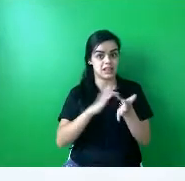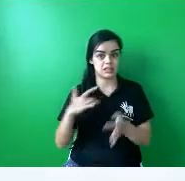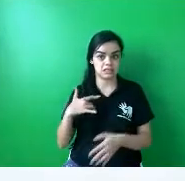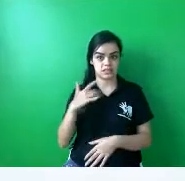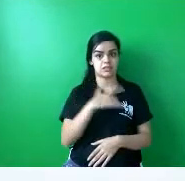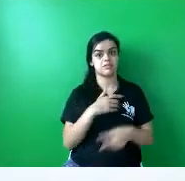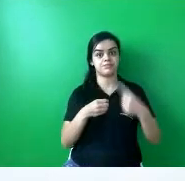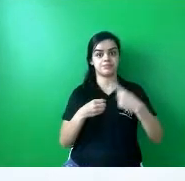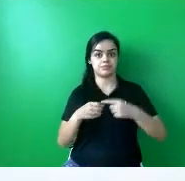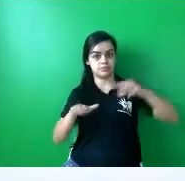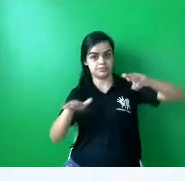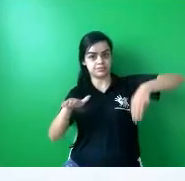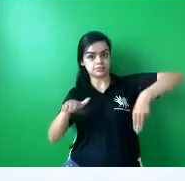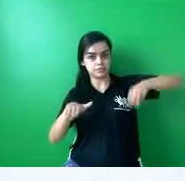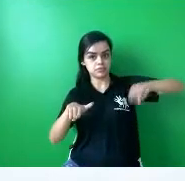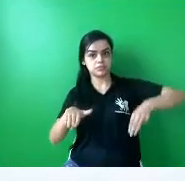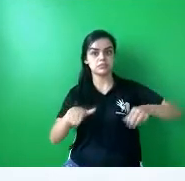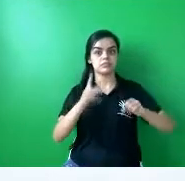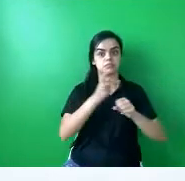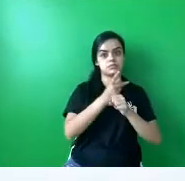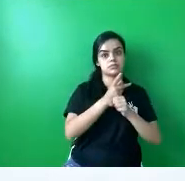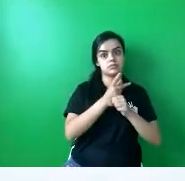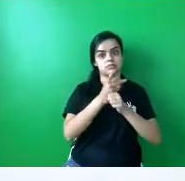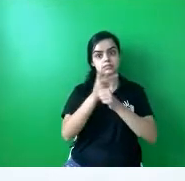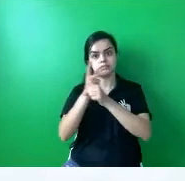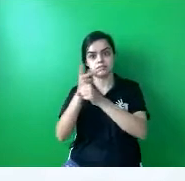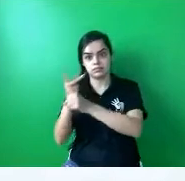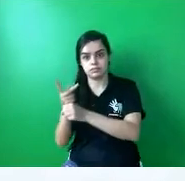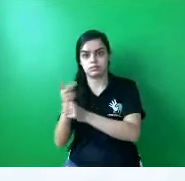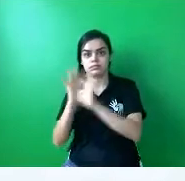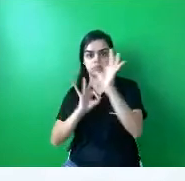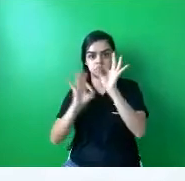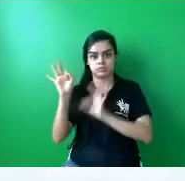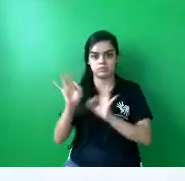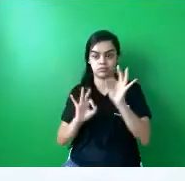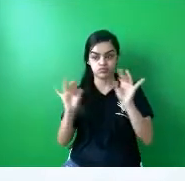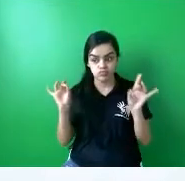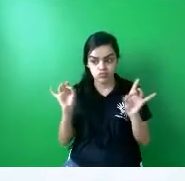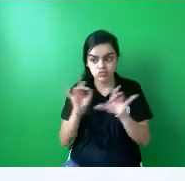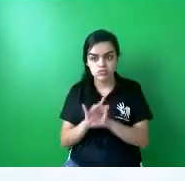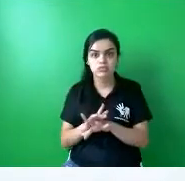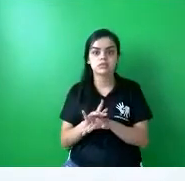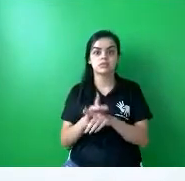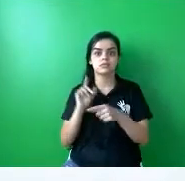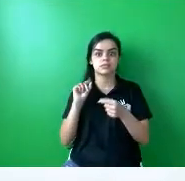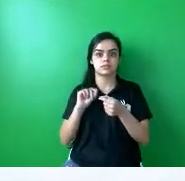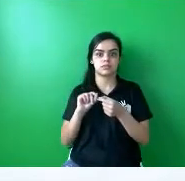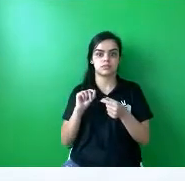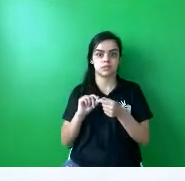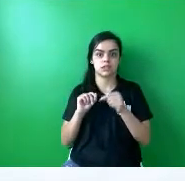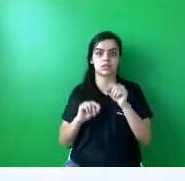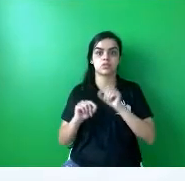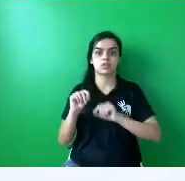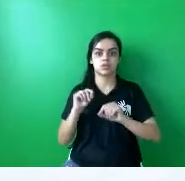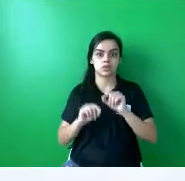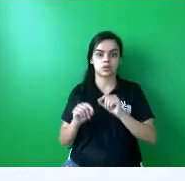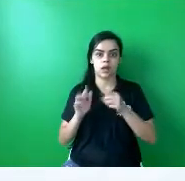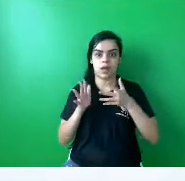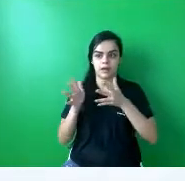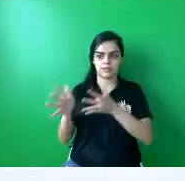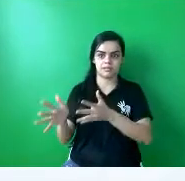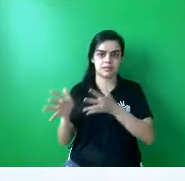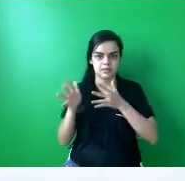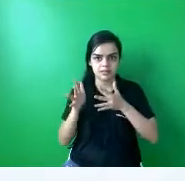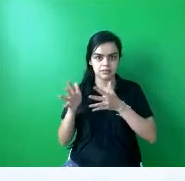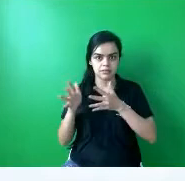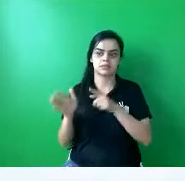do município de Matinhos vai até lá com todo o preparo necessário e vai estar fazendo a entrevista com eles